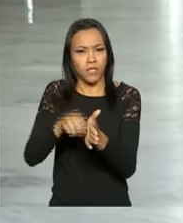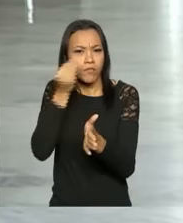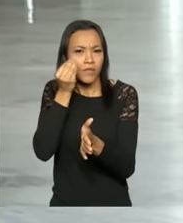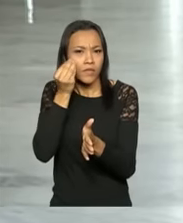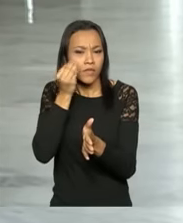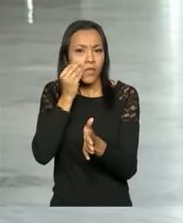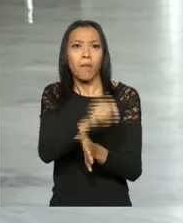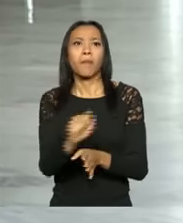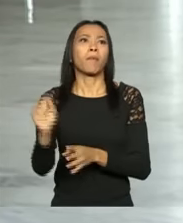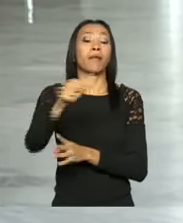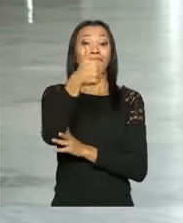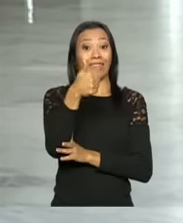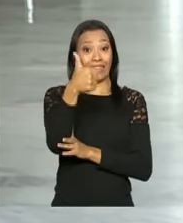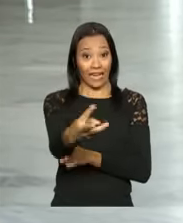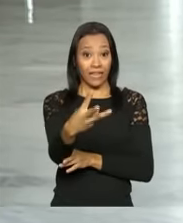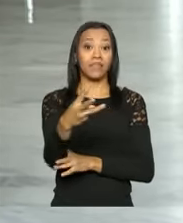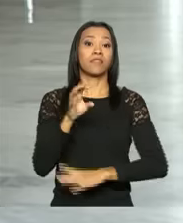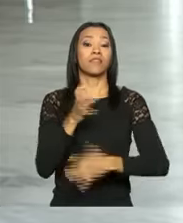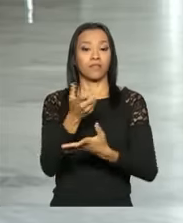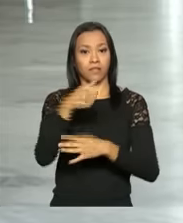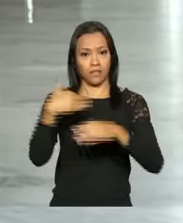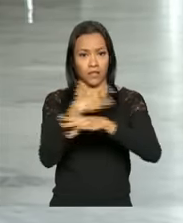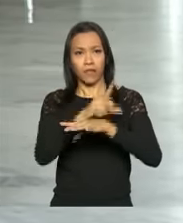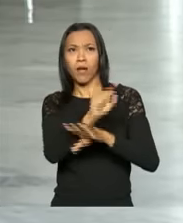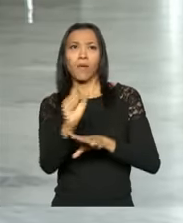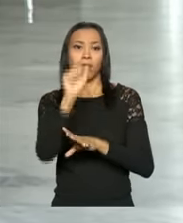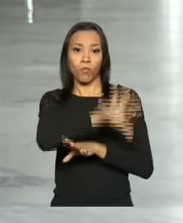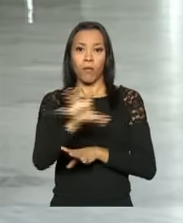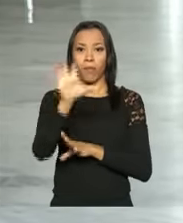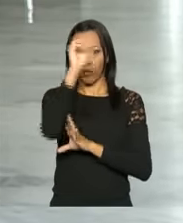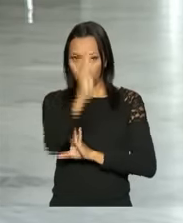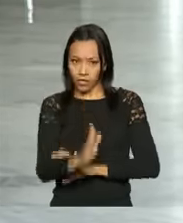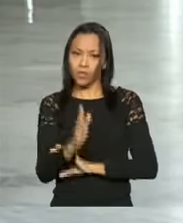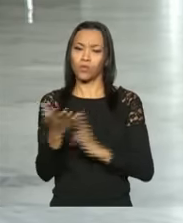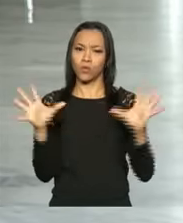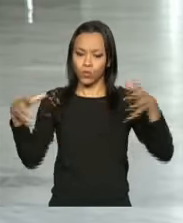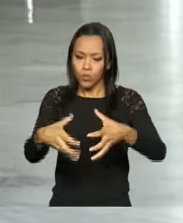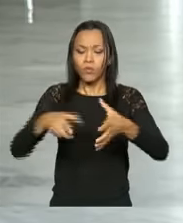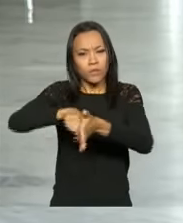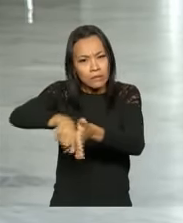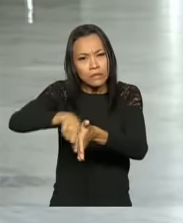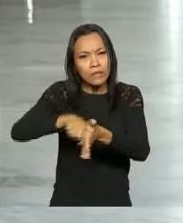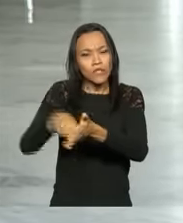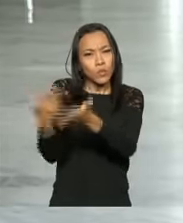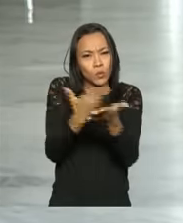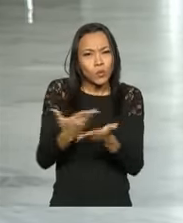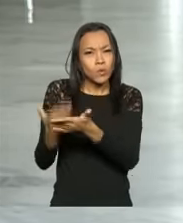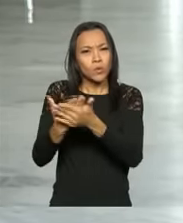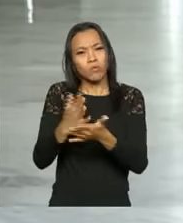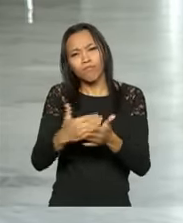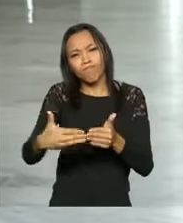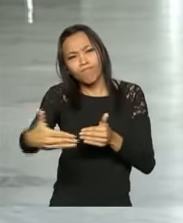de 13 cidades que representam as cinco regiões do país participam dessa fase de estudos clínicos que devem durar um